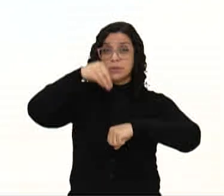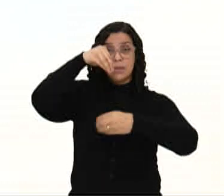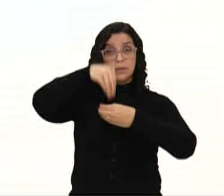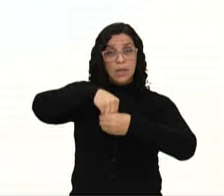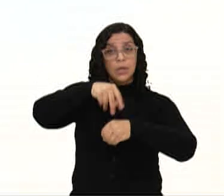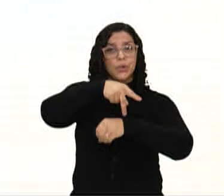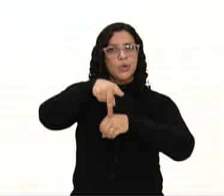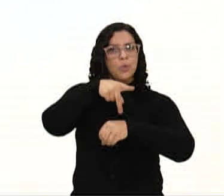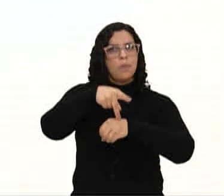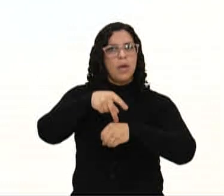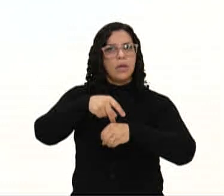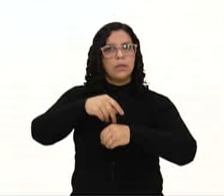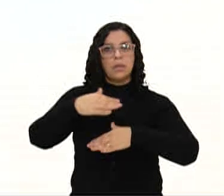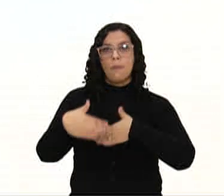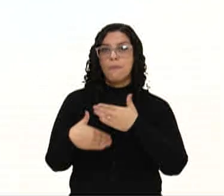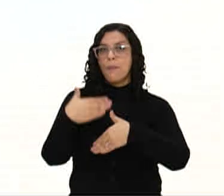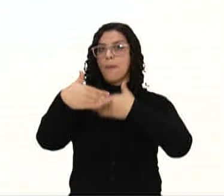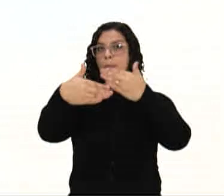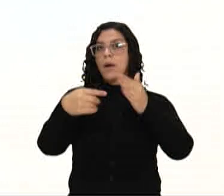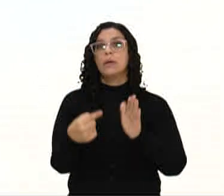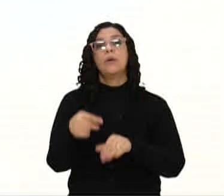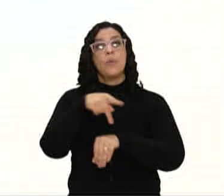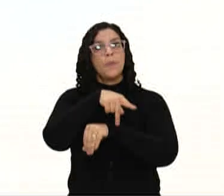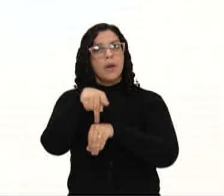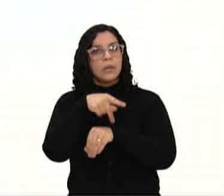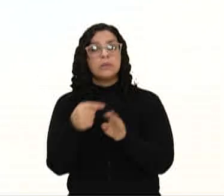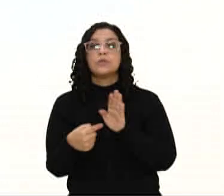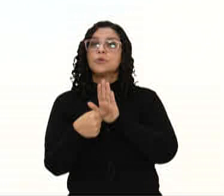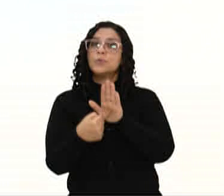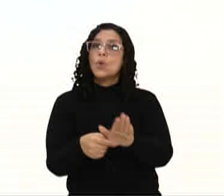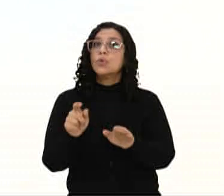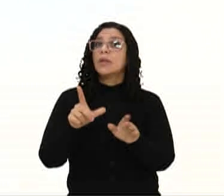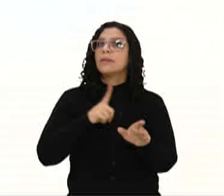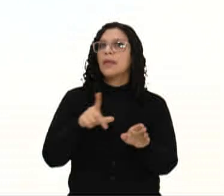bem desenvolvida, ele apresenta ali